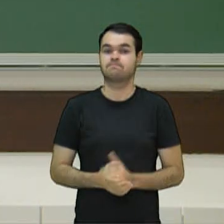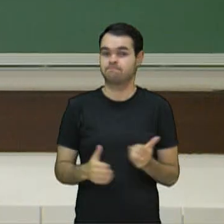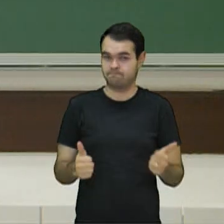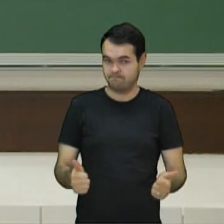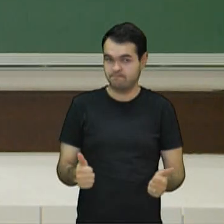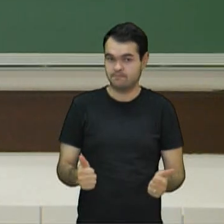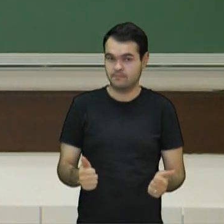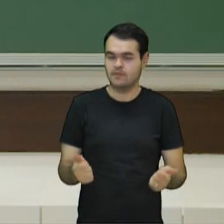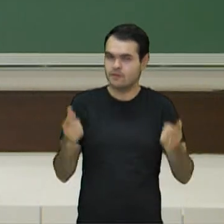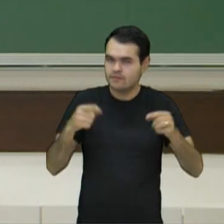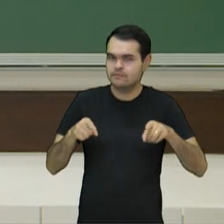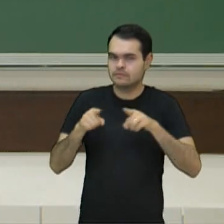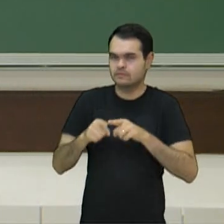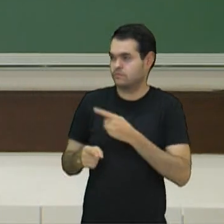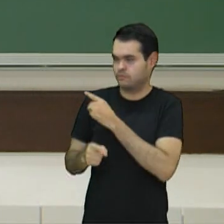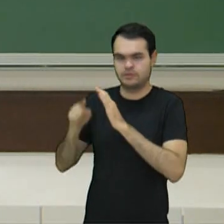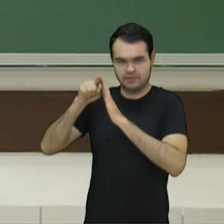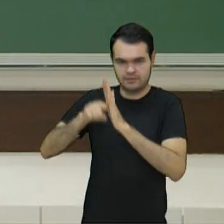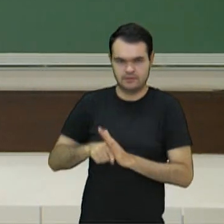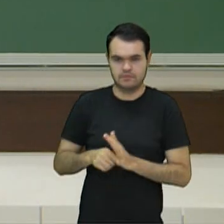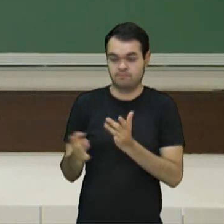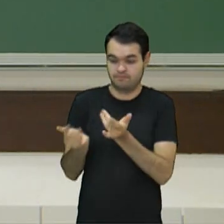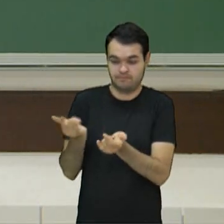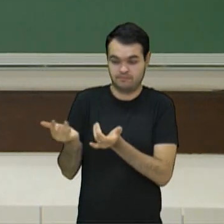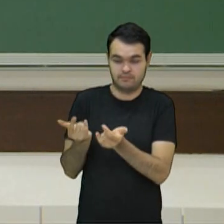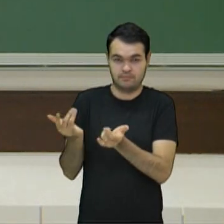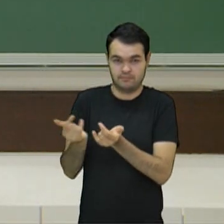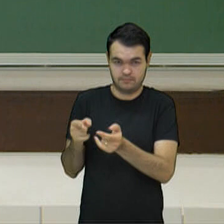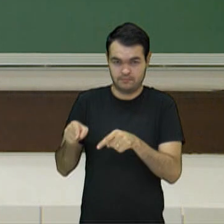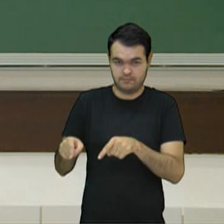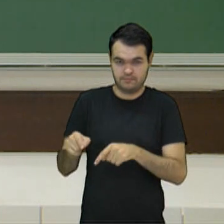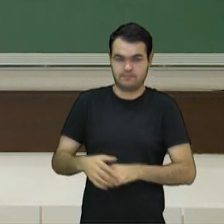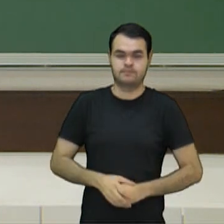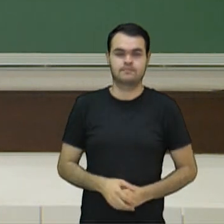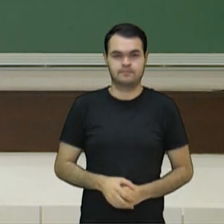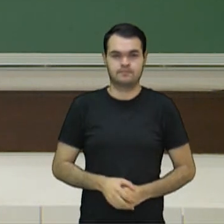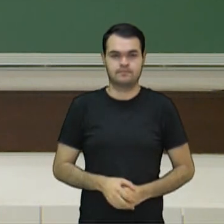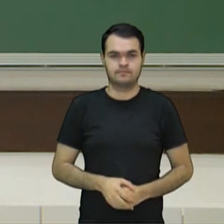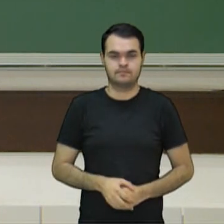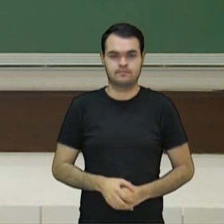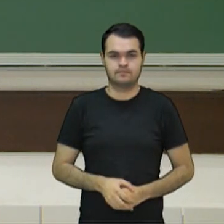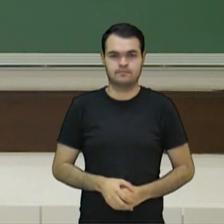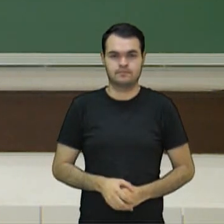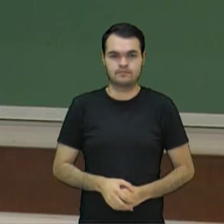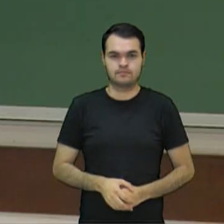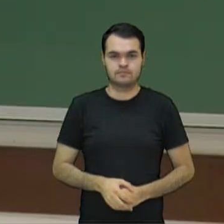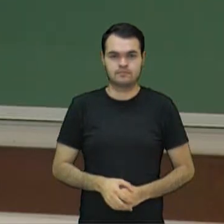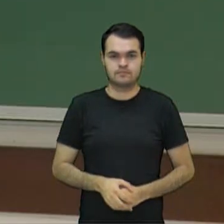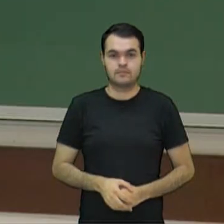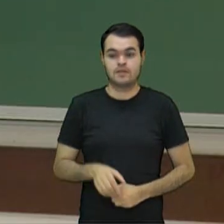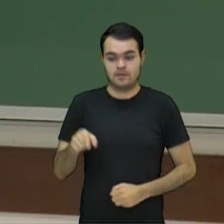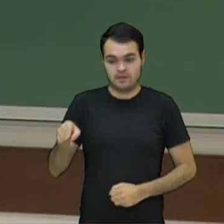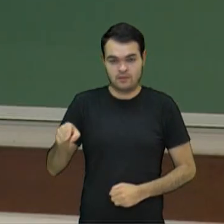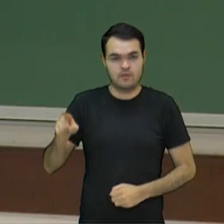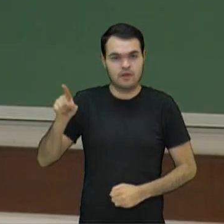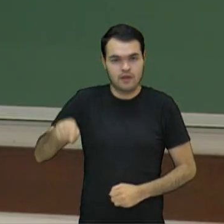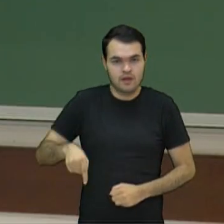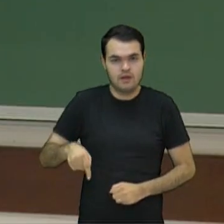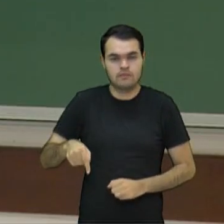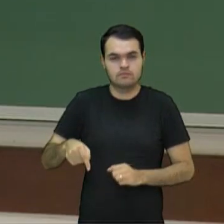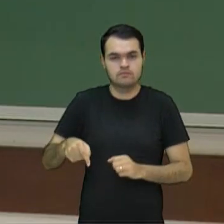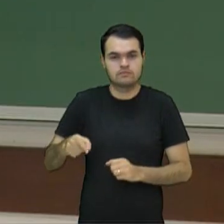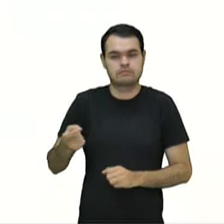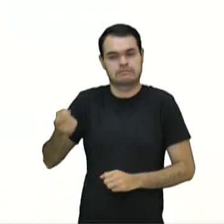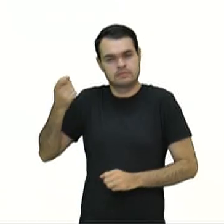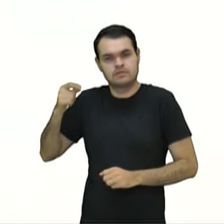Então, pessoal, retomando o nosso quiz, Spider-Man was developed by Stan Lee e Steve Ditko. Ele era um aluno